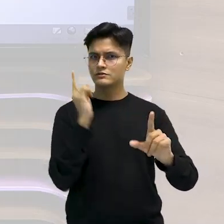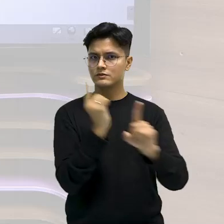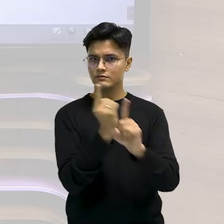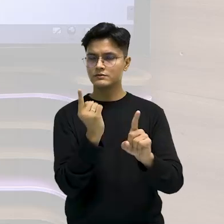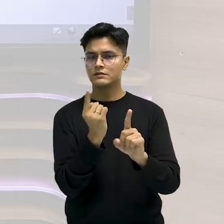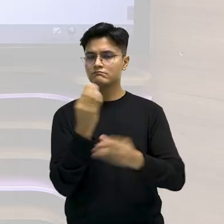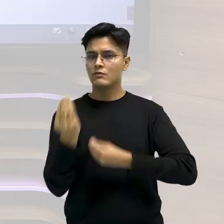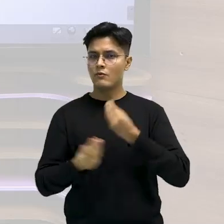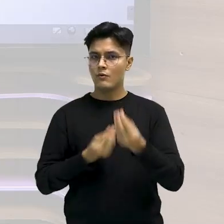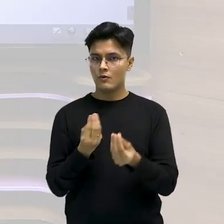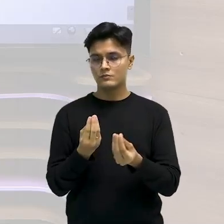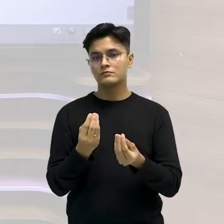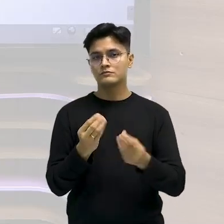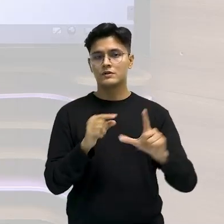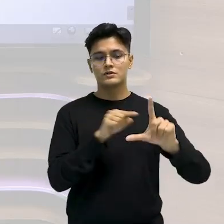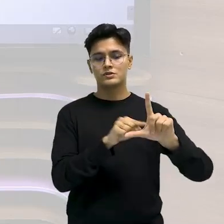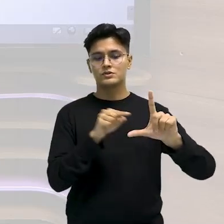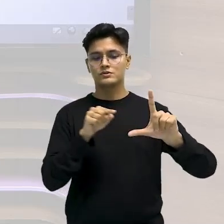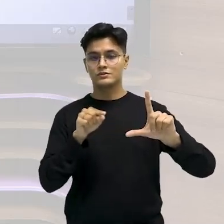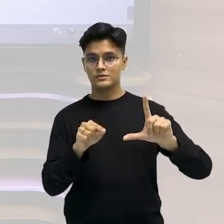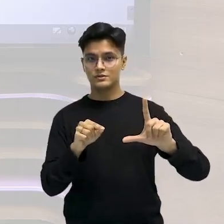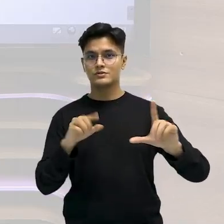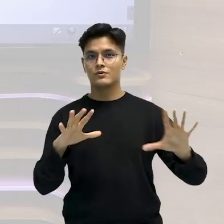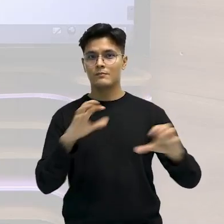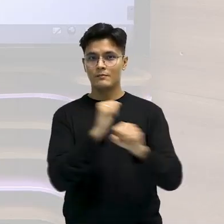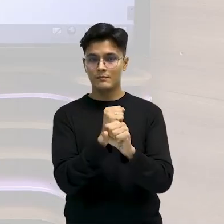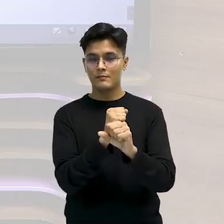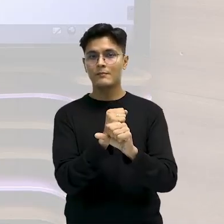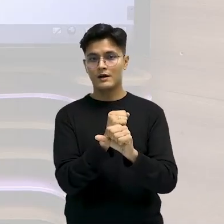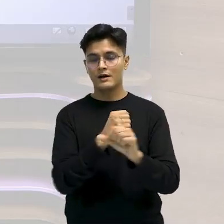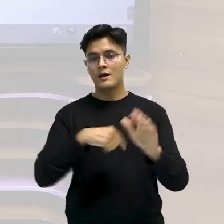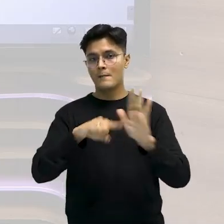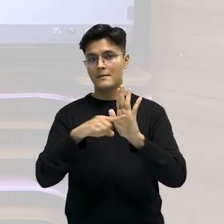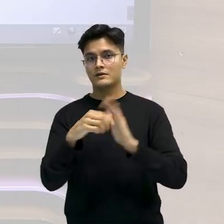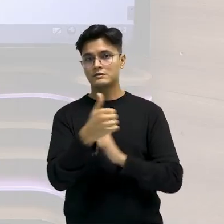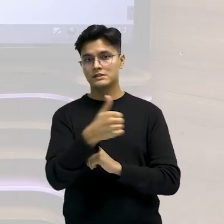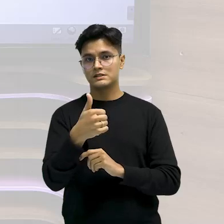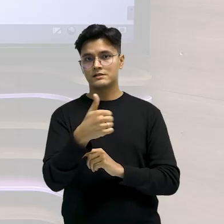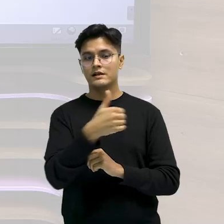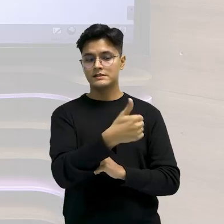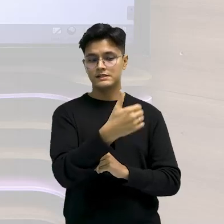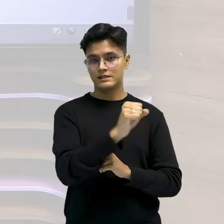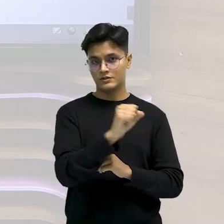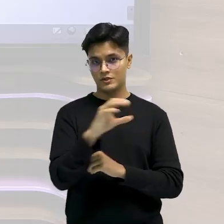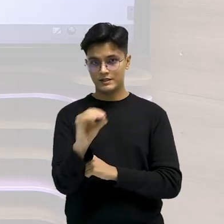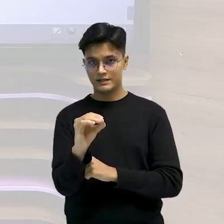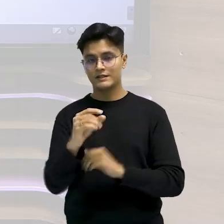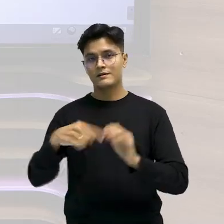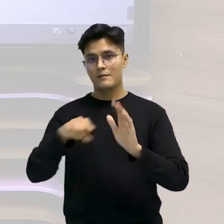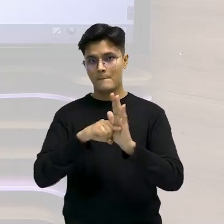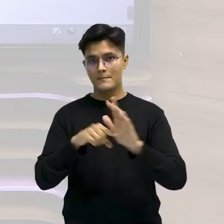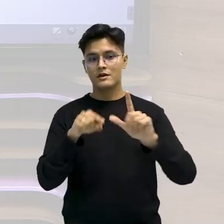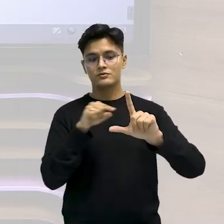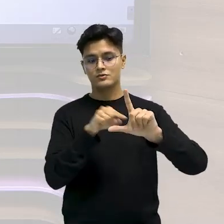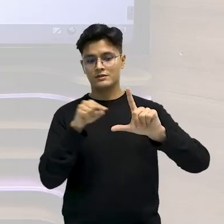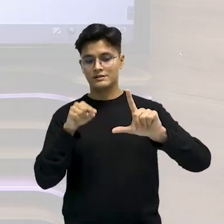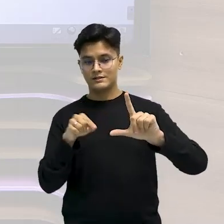eu somar, ver quanto é que eu tenho aqui e subtrair de 180. Essa diferença será o terceiro ângulo aqui do